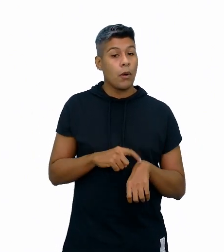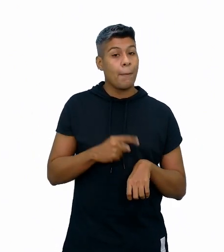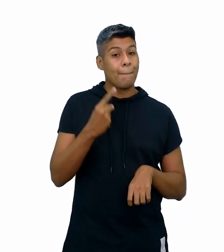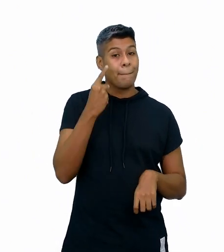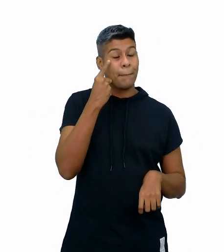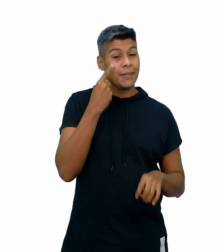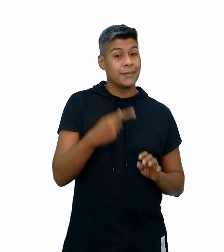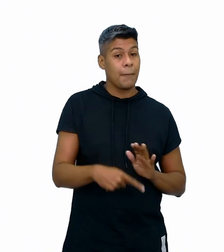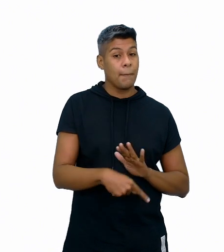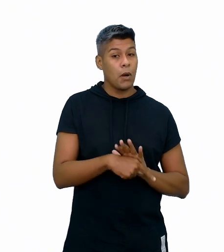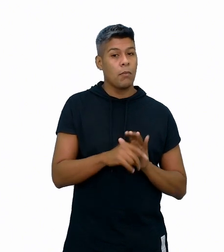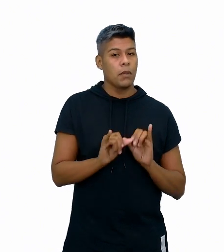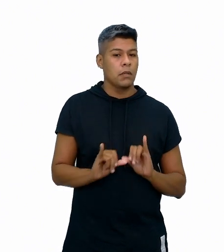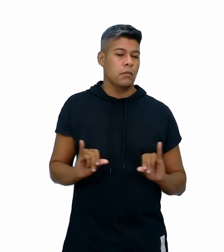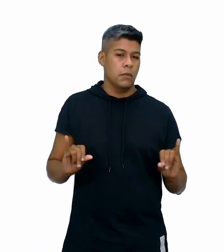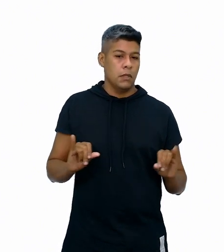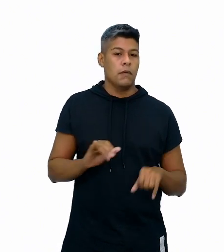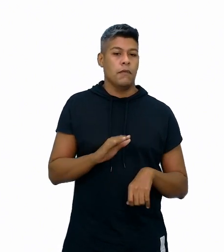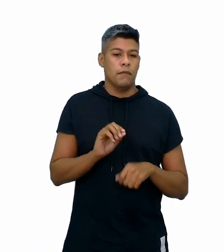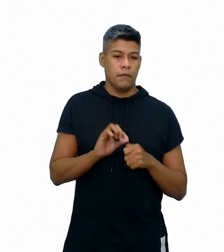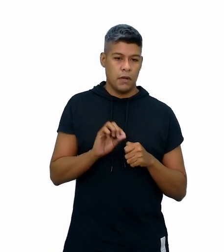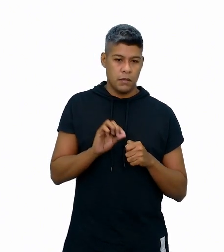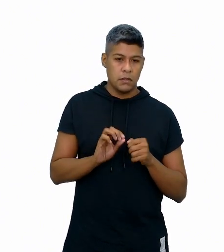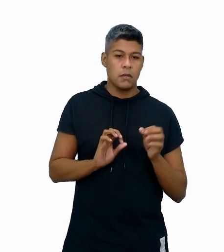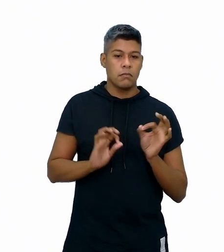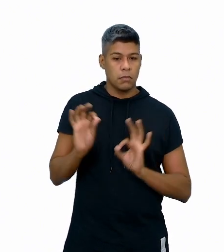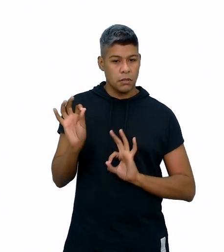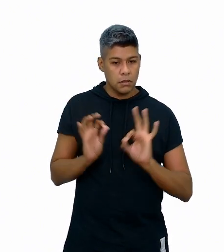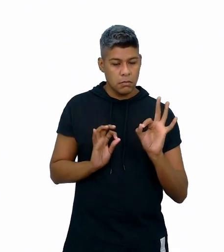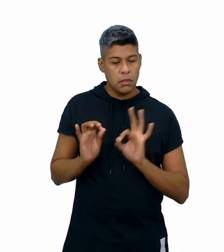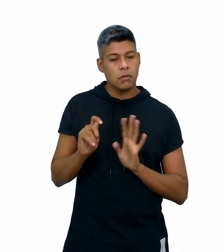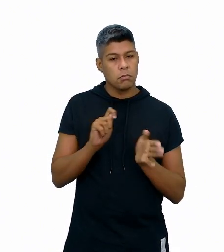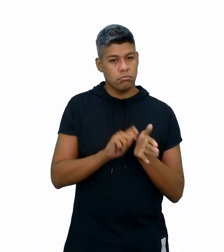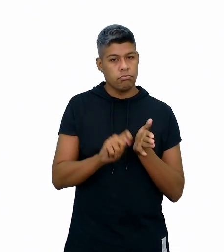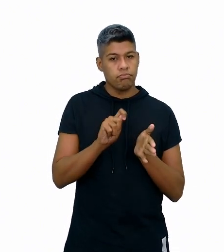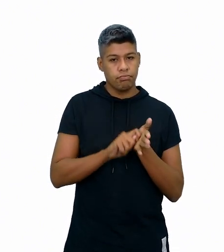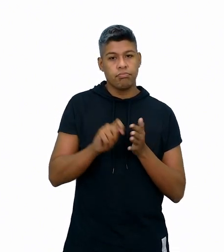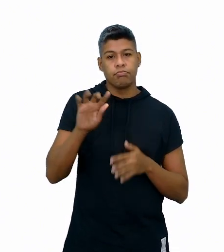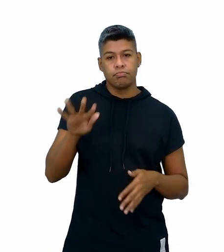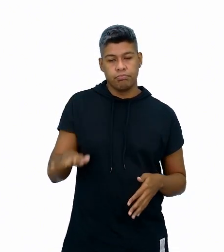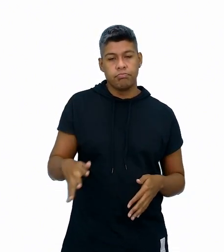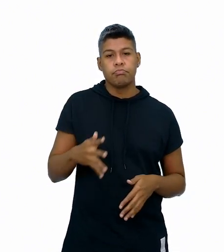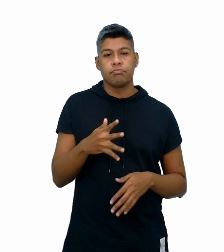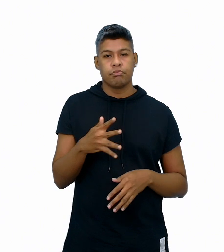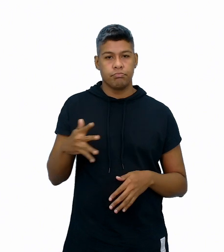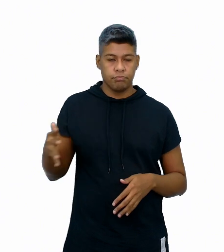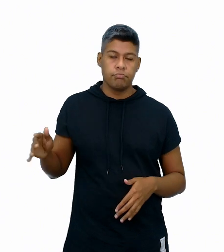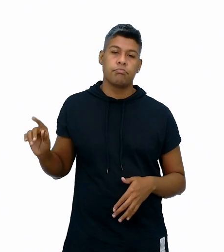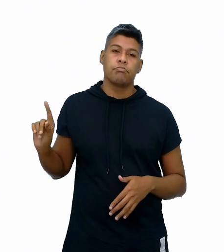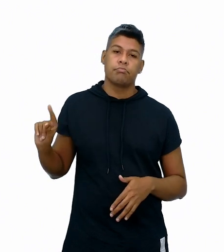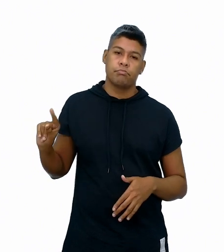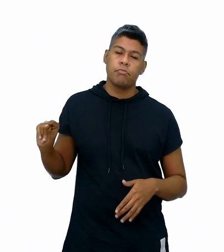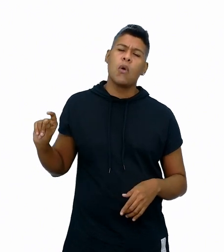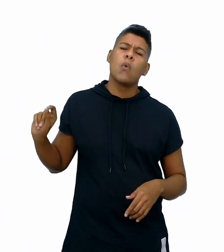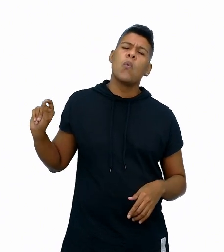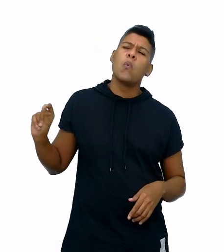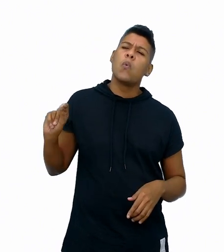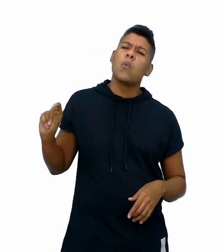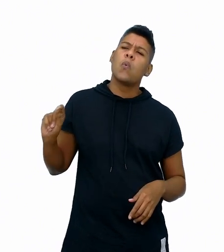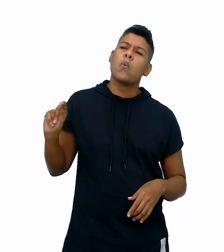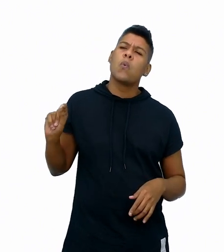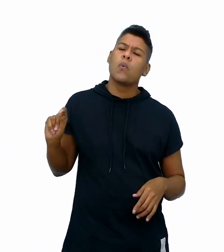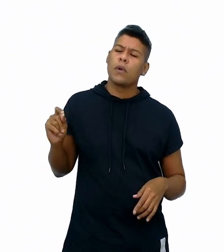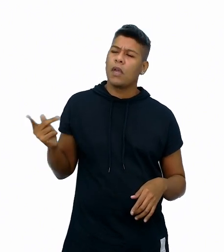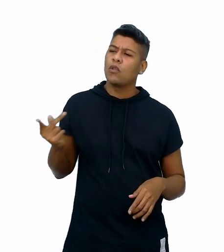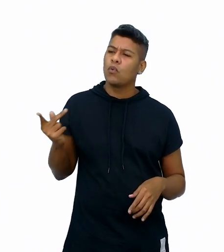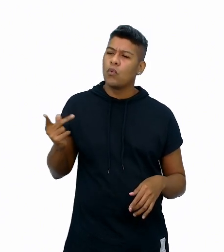na sua própria campanha. Façam o planejamento preenchendo o quadro abaixo com o que decidiram em